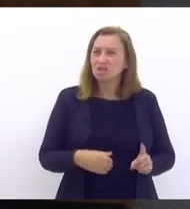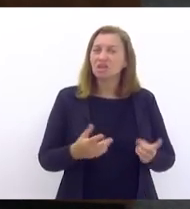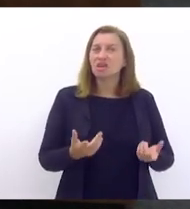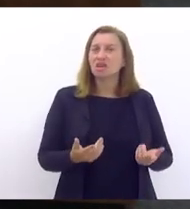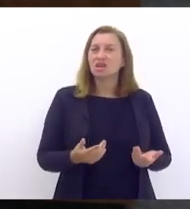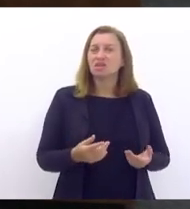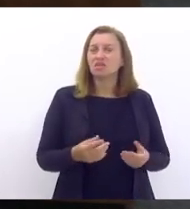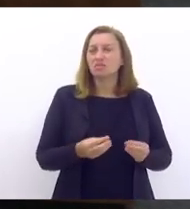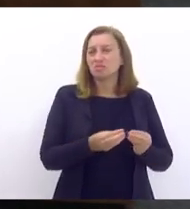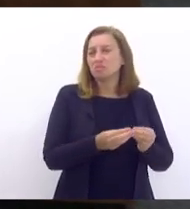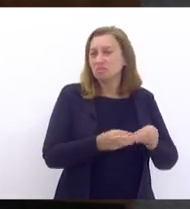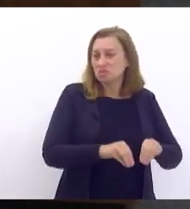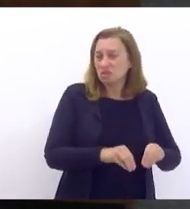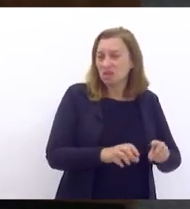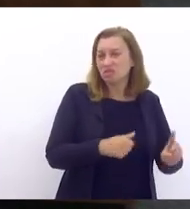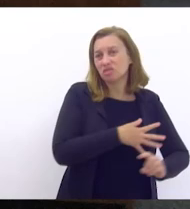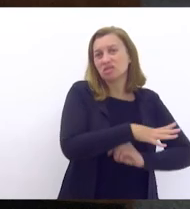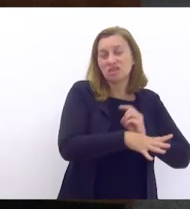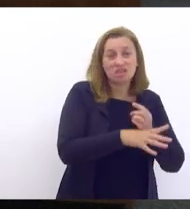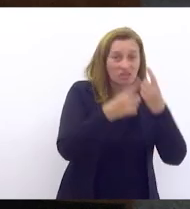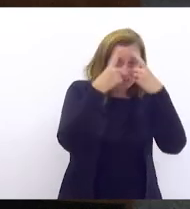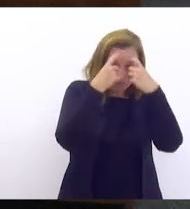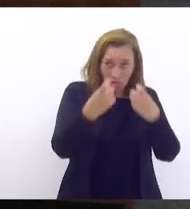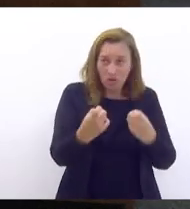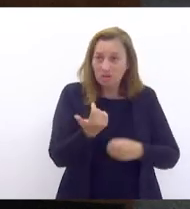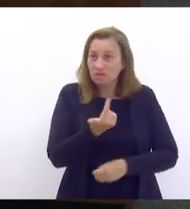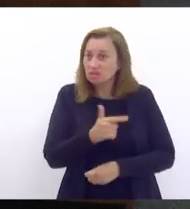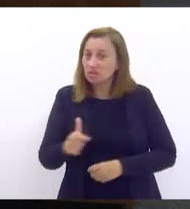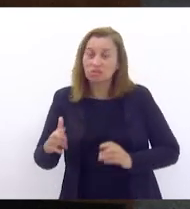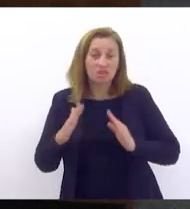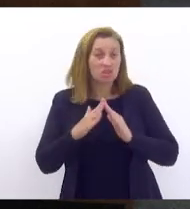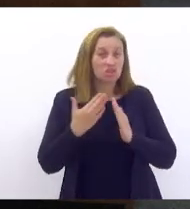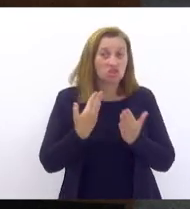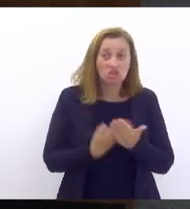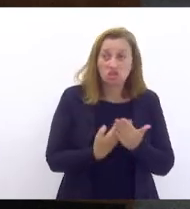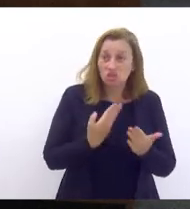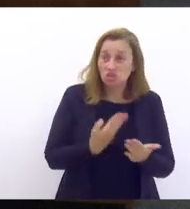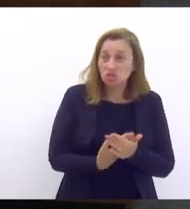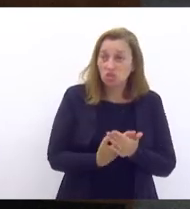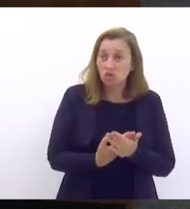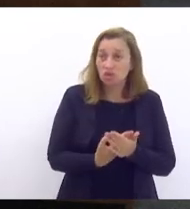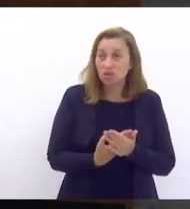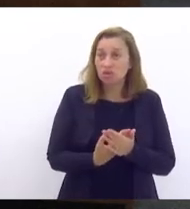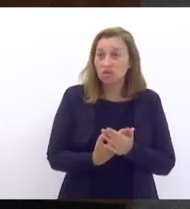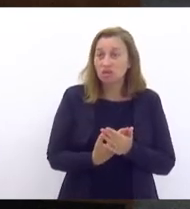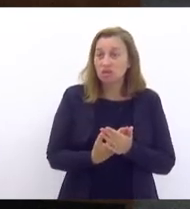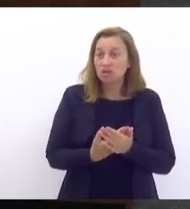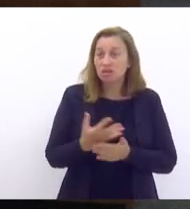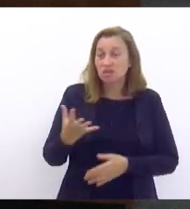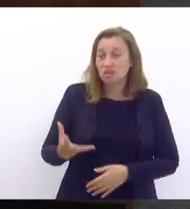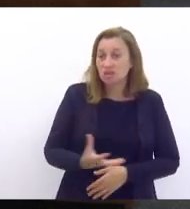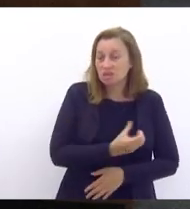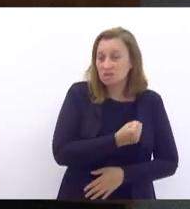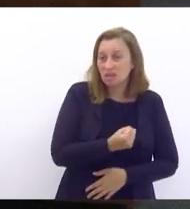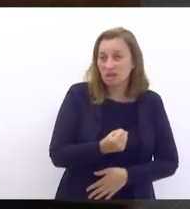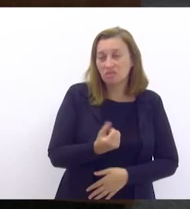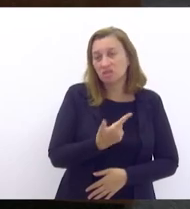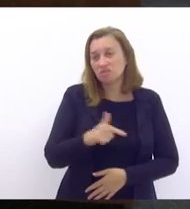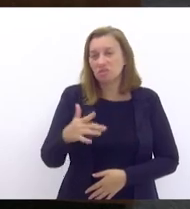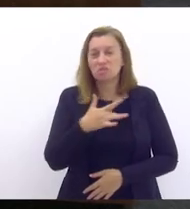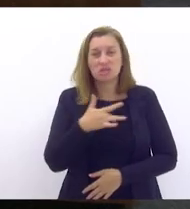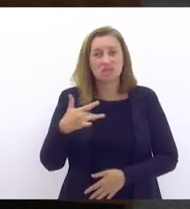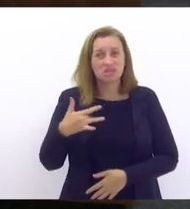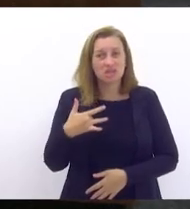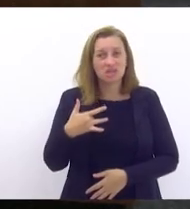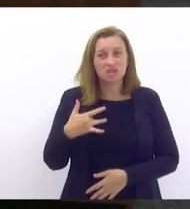sociedade violenta, não tem escola que liberte e não tem uma saúde que